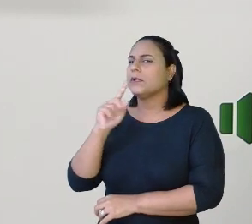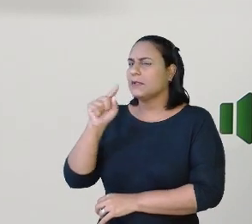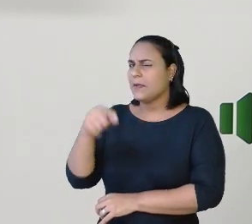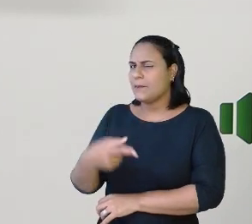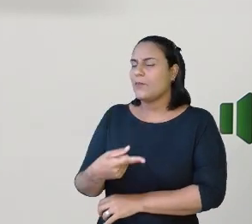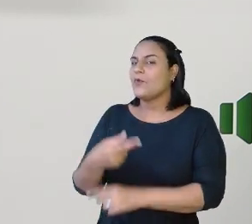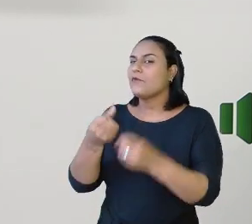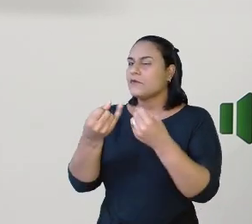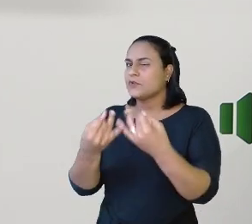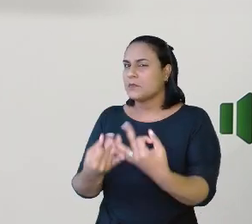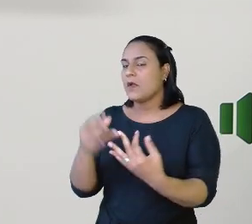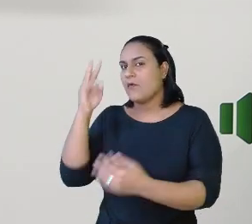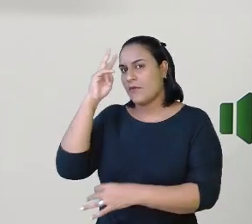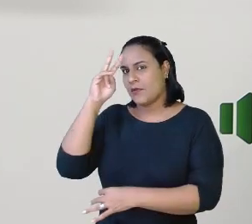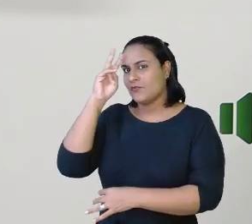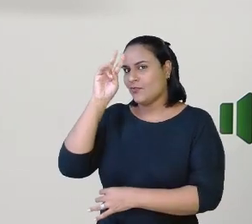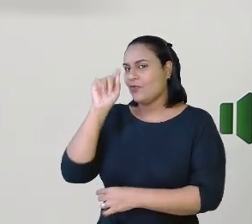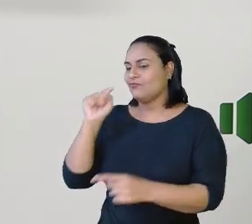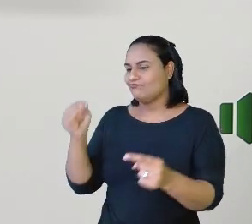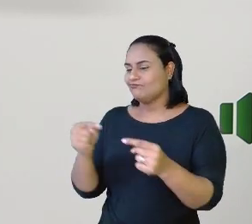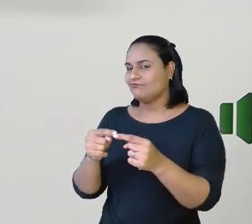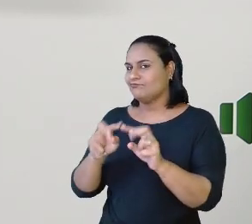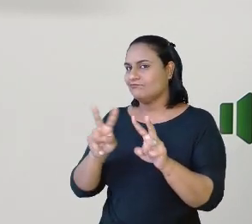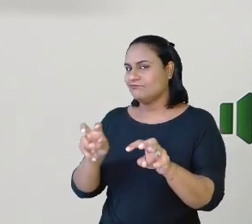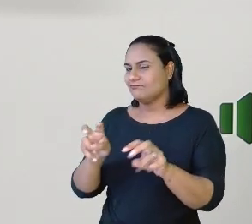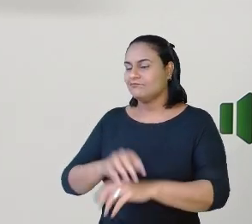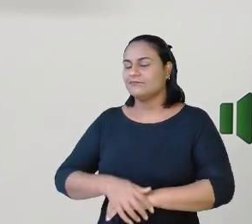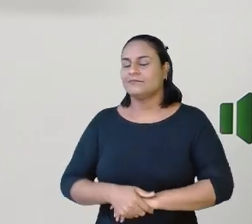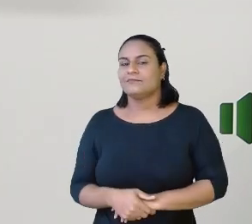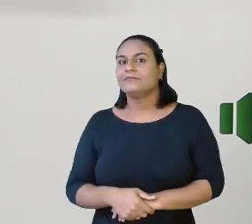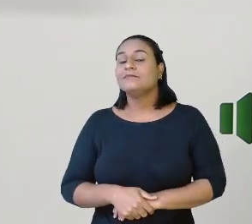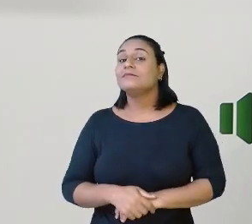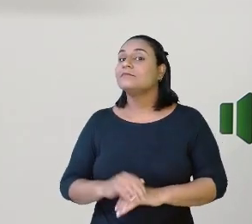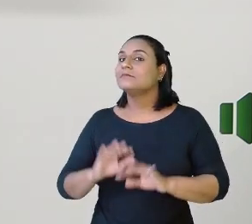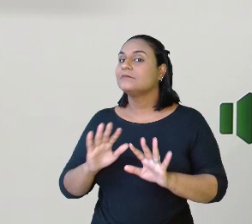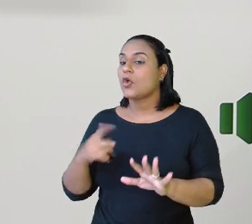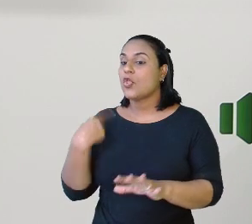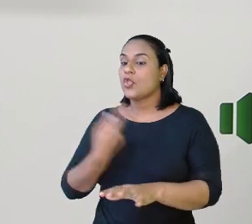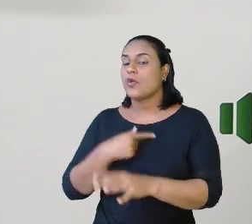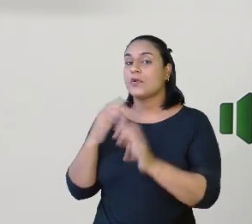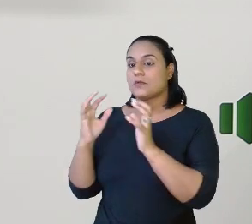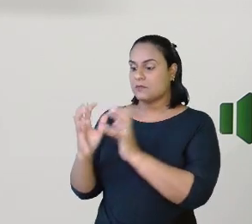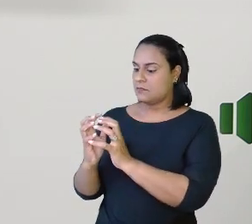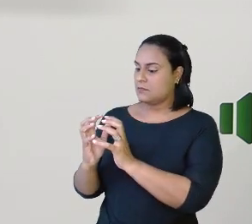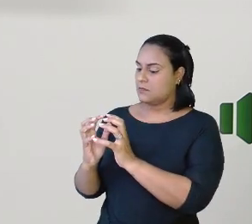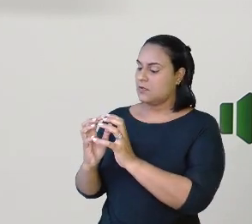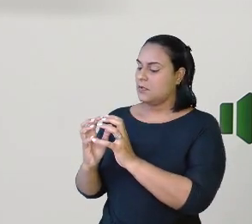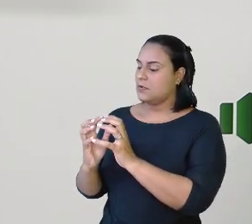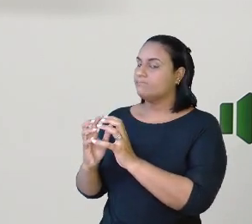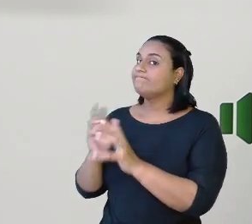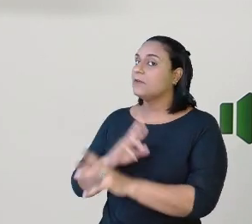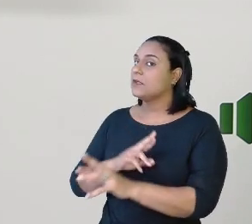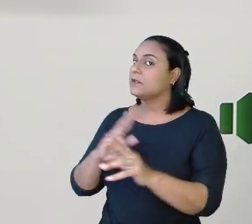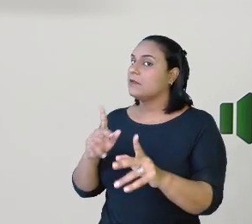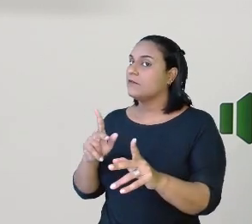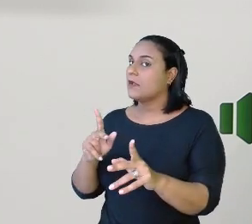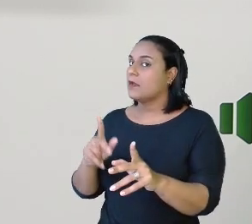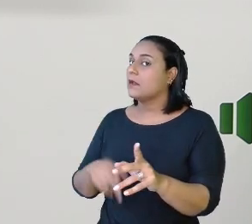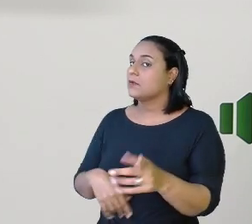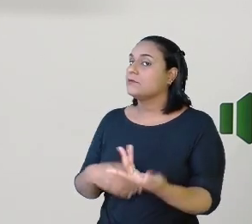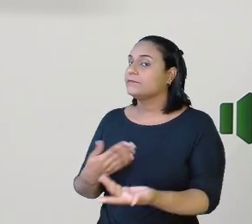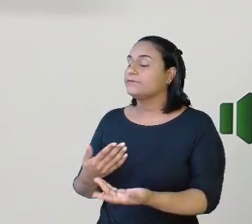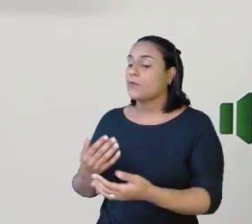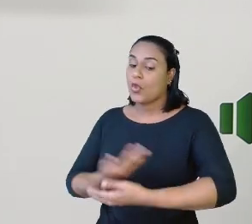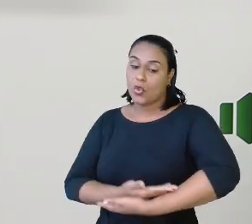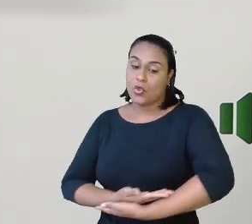para vocês com relação a isso. Mas já adianto a vocês que o nosso crânio, ele é diferente do crânio